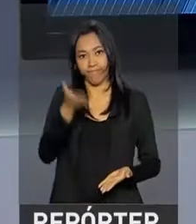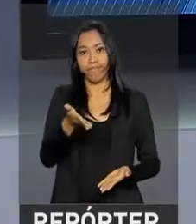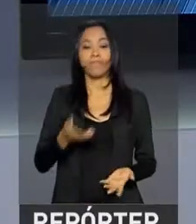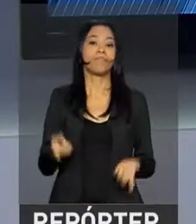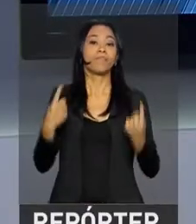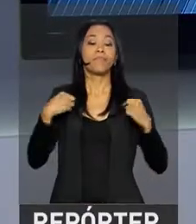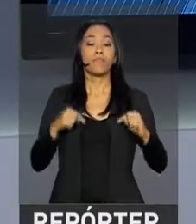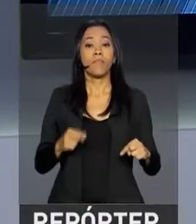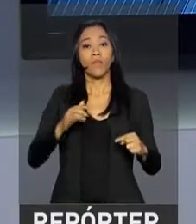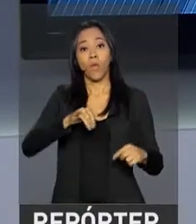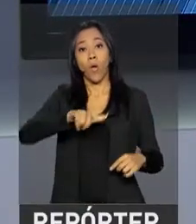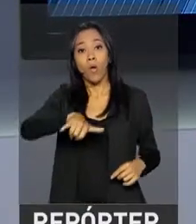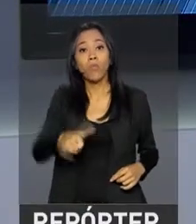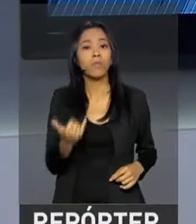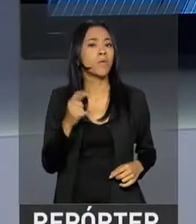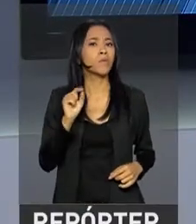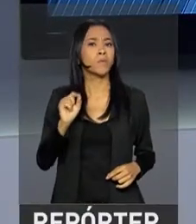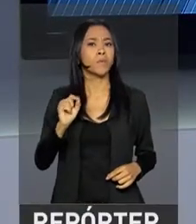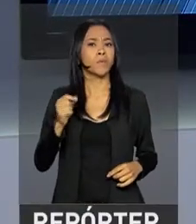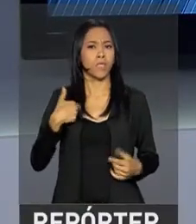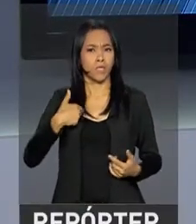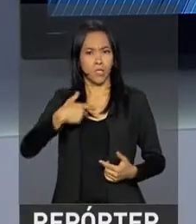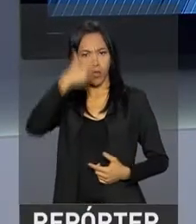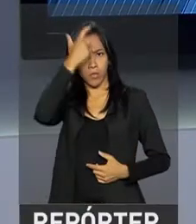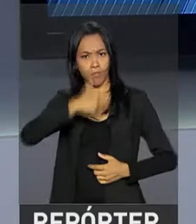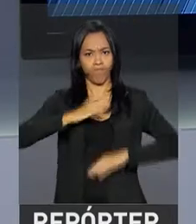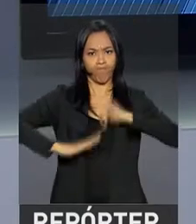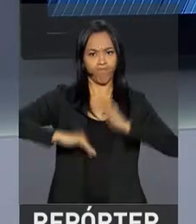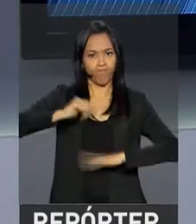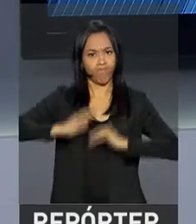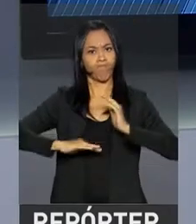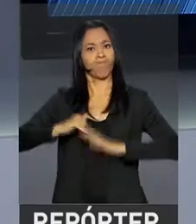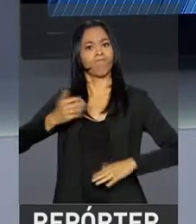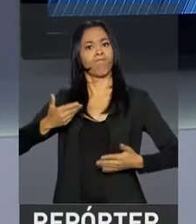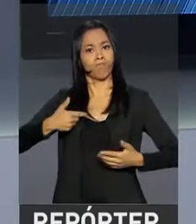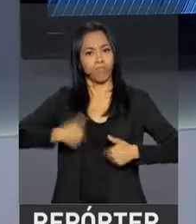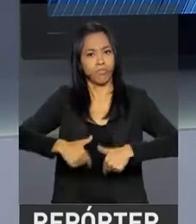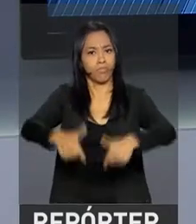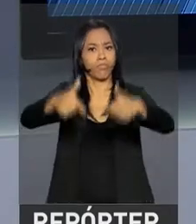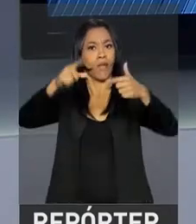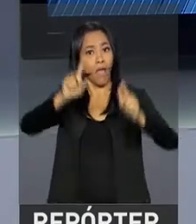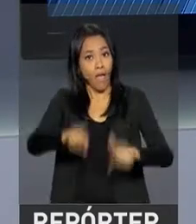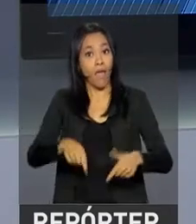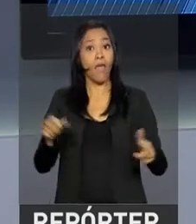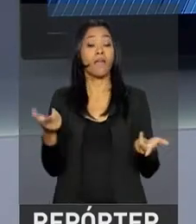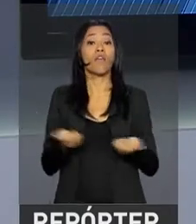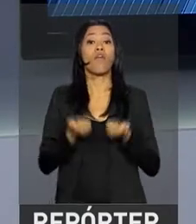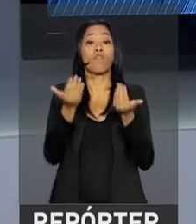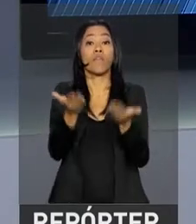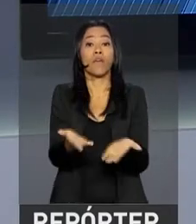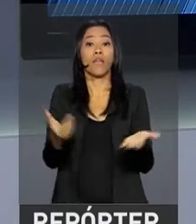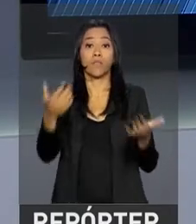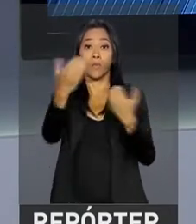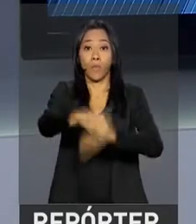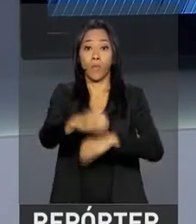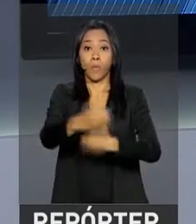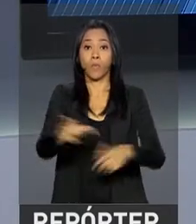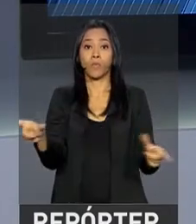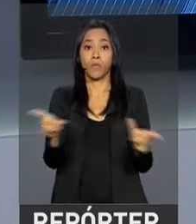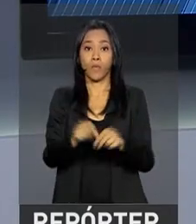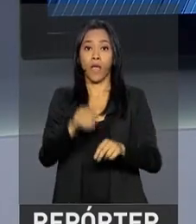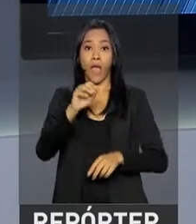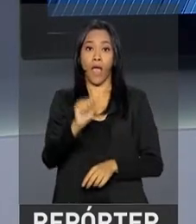uma oportunidade para ter uma carreira estável e servir o país é o que oferece o curso da agência brasileira de inteligência abin